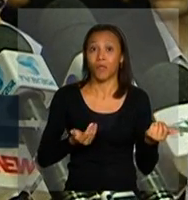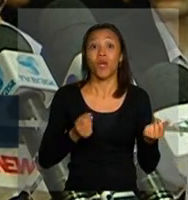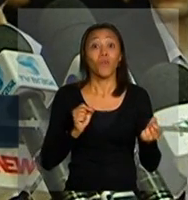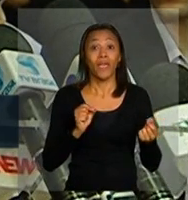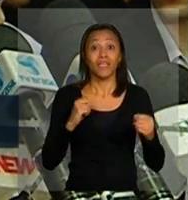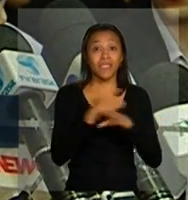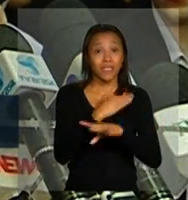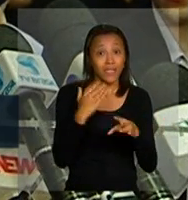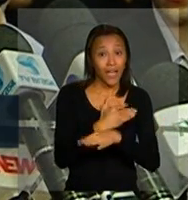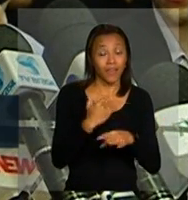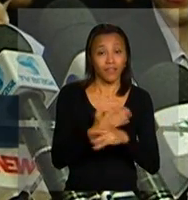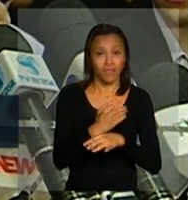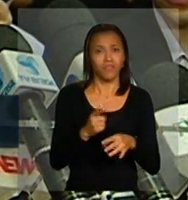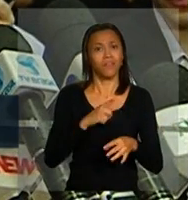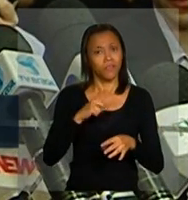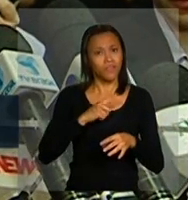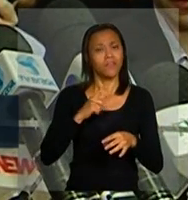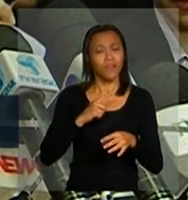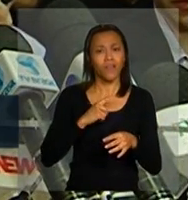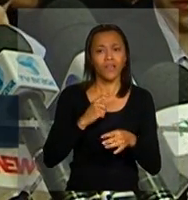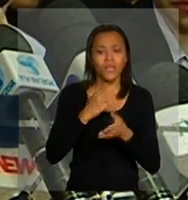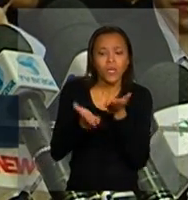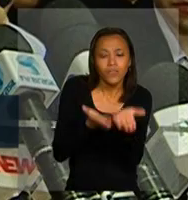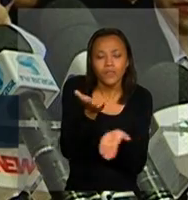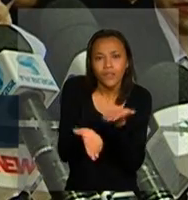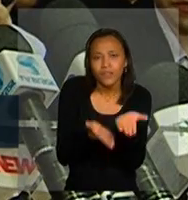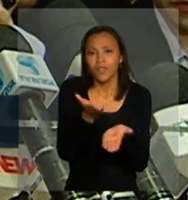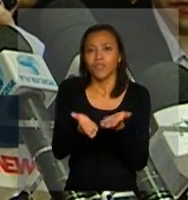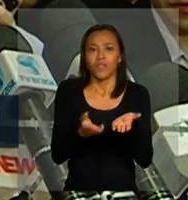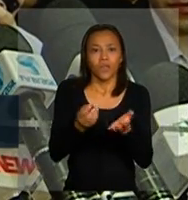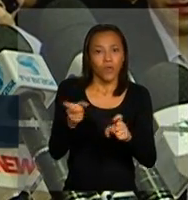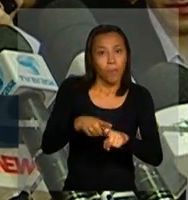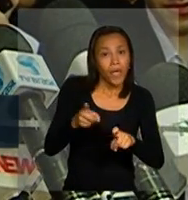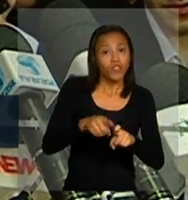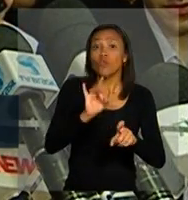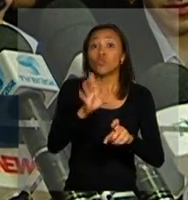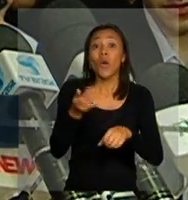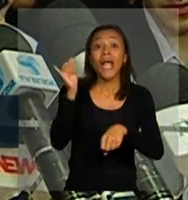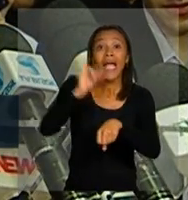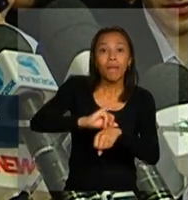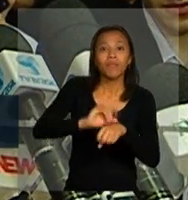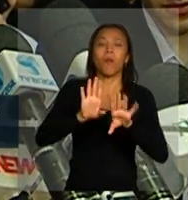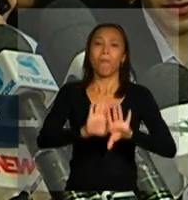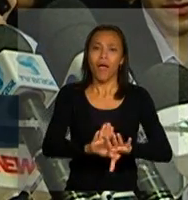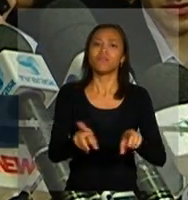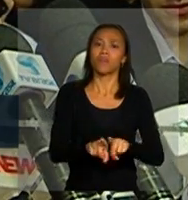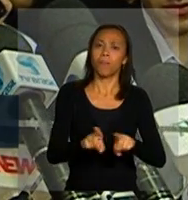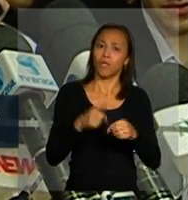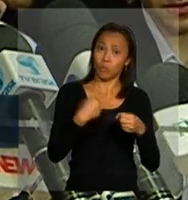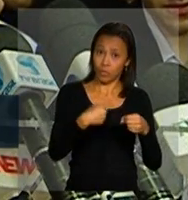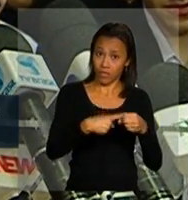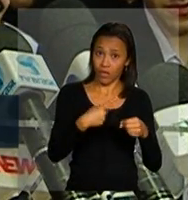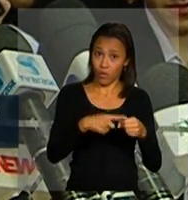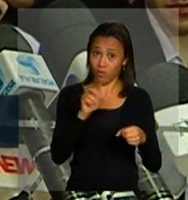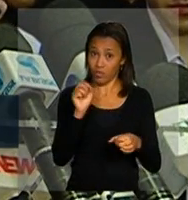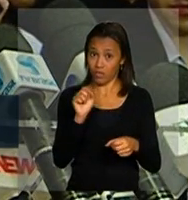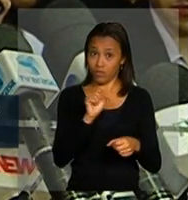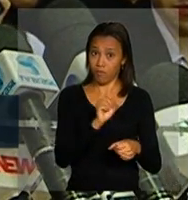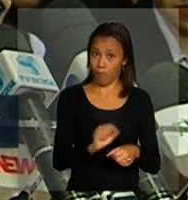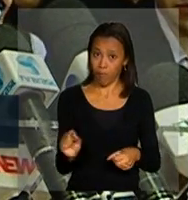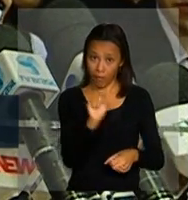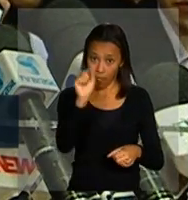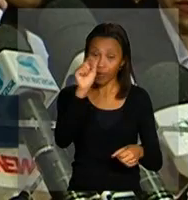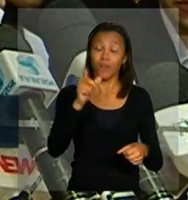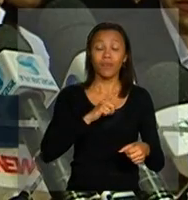necessidade de termos serviços de tratamento cada vez mais, não só nas capitais, mas no interior dessas regiões, onde possam tratar